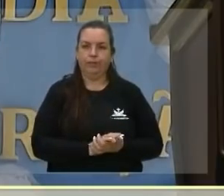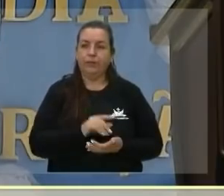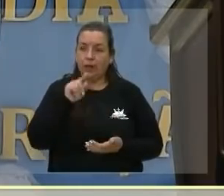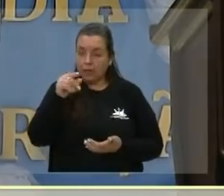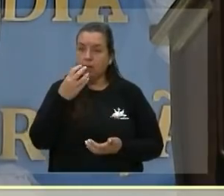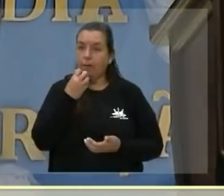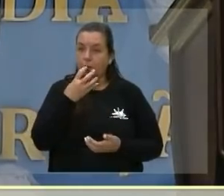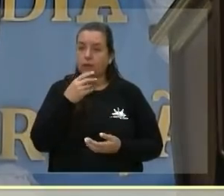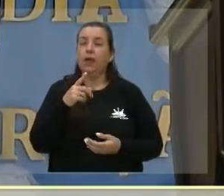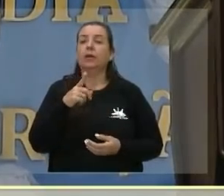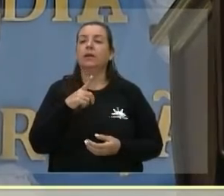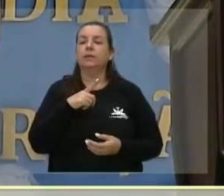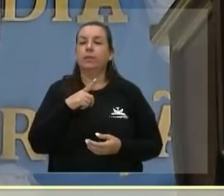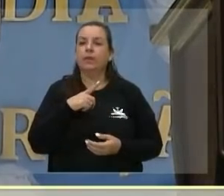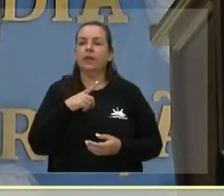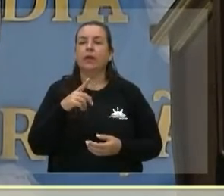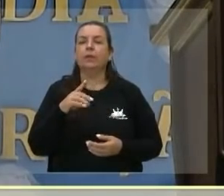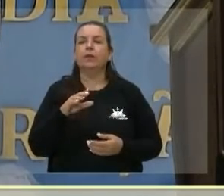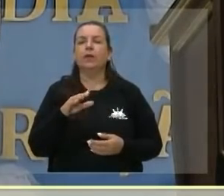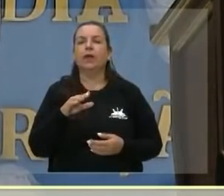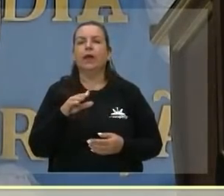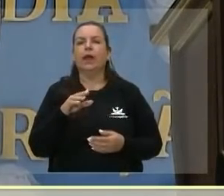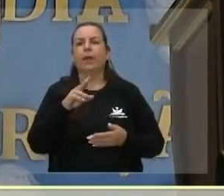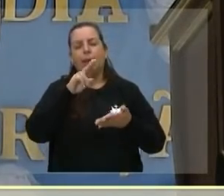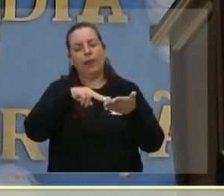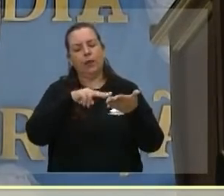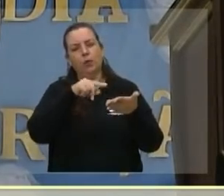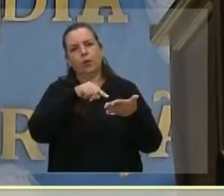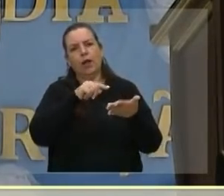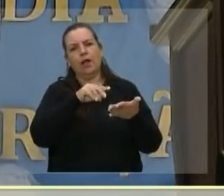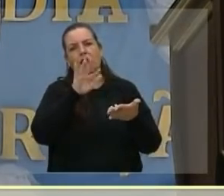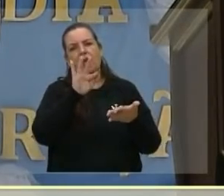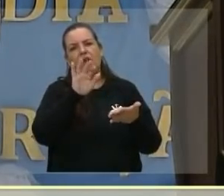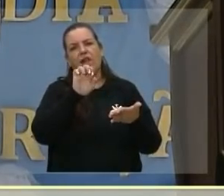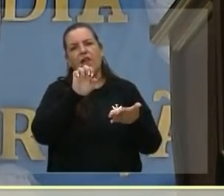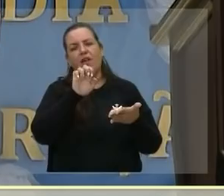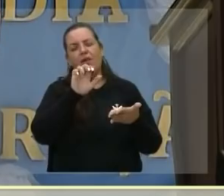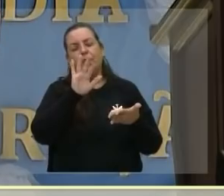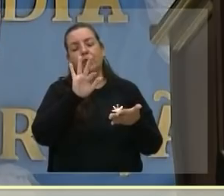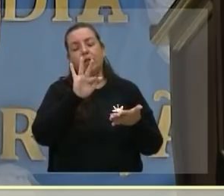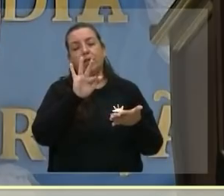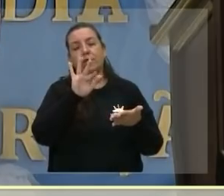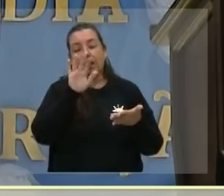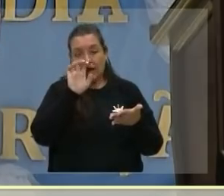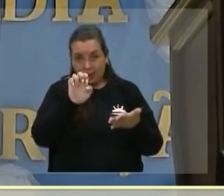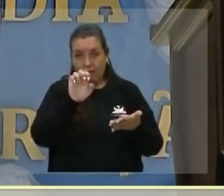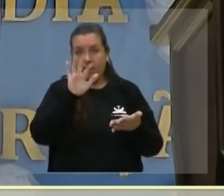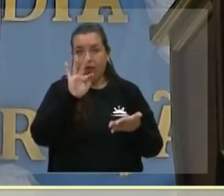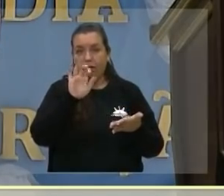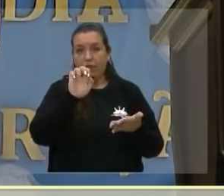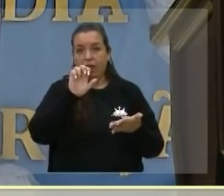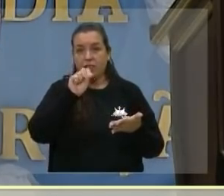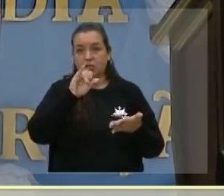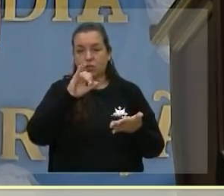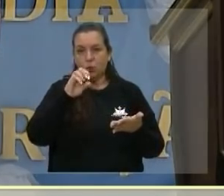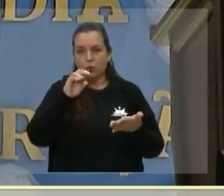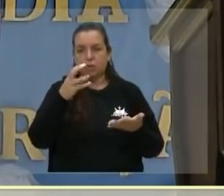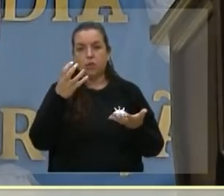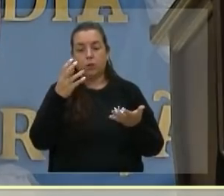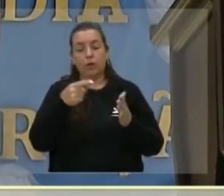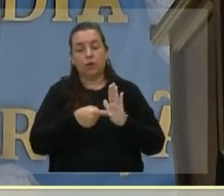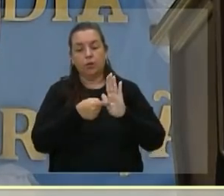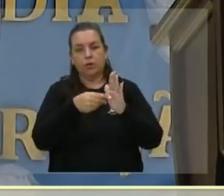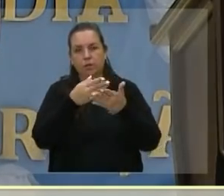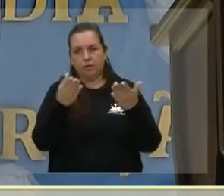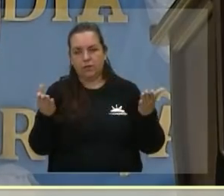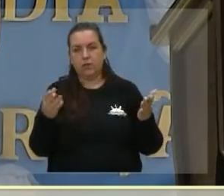ela tem a ver com herpes efésios capítulo 4 versículo 32 e quero mostrar que